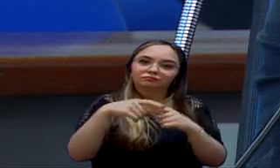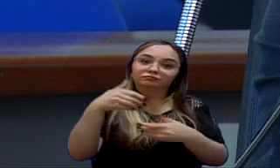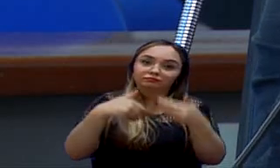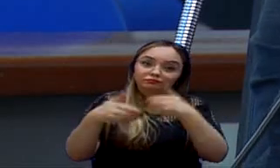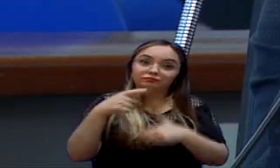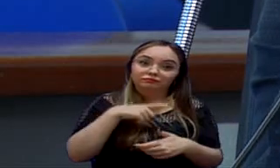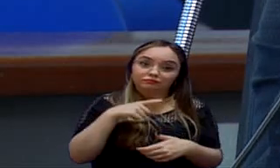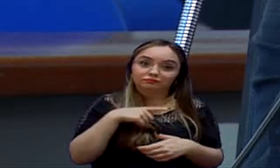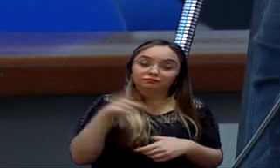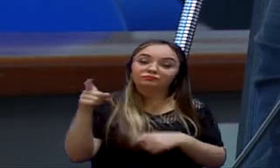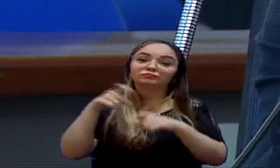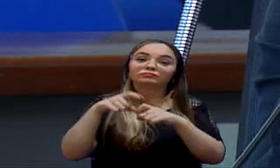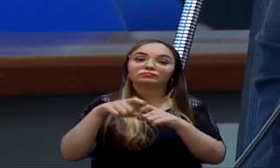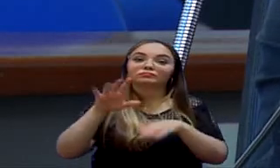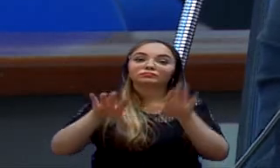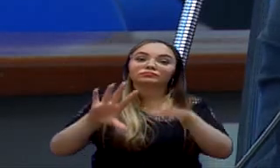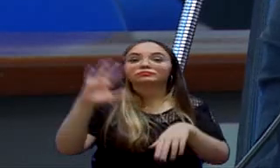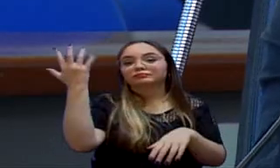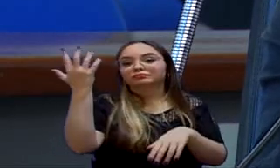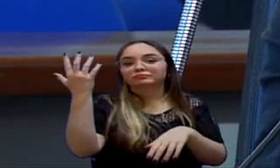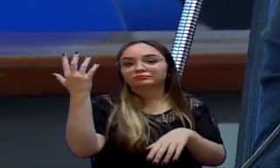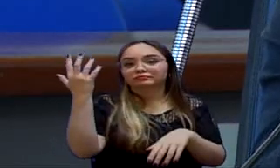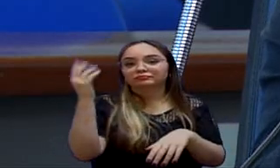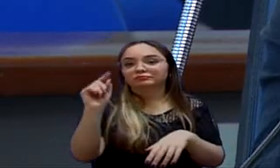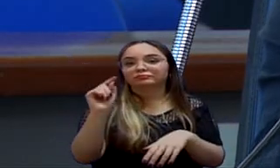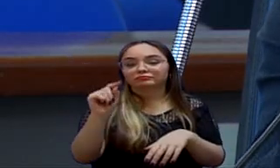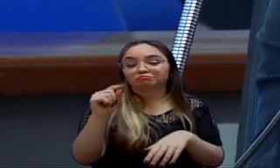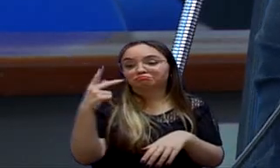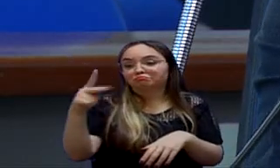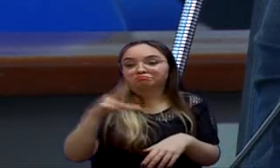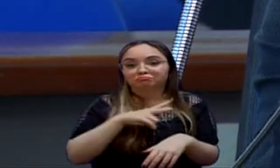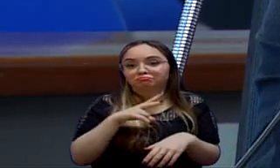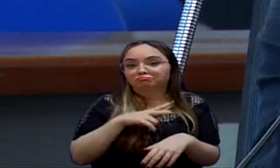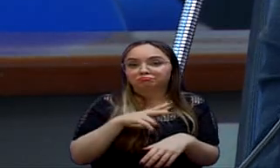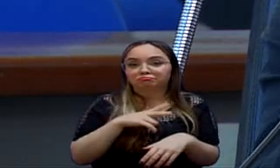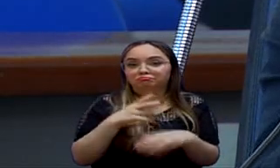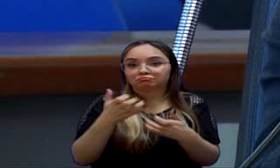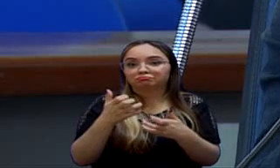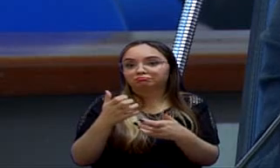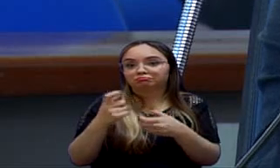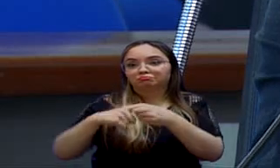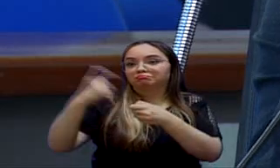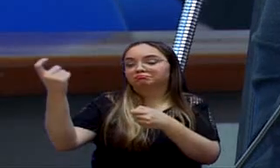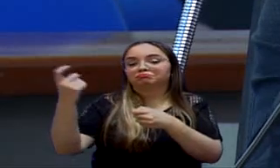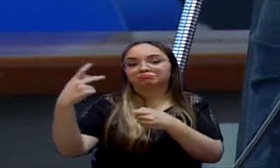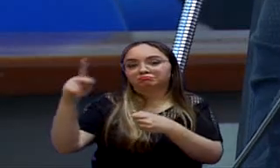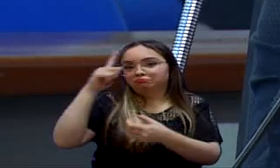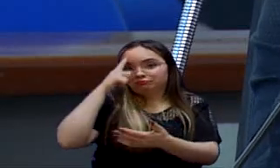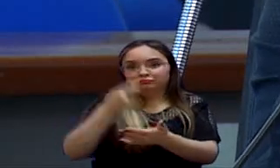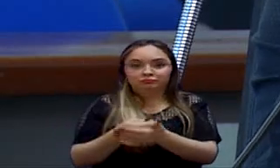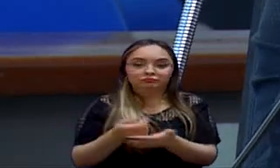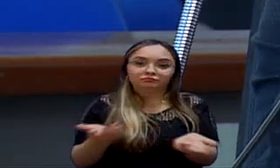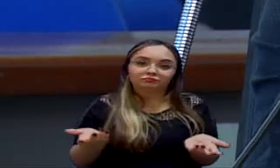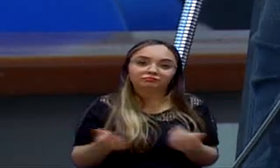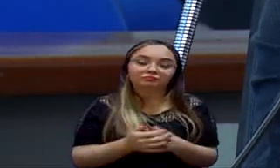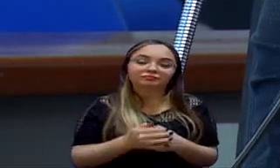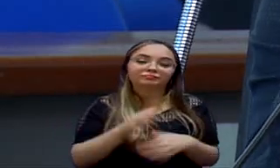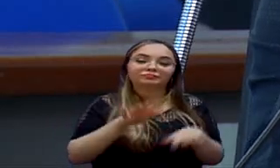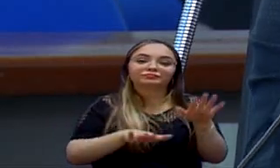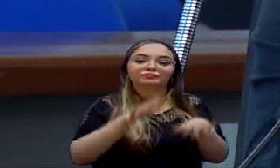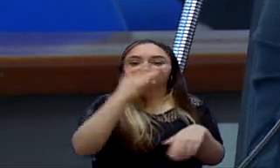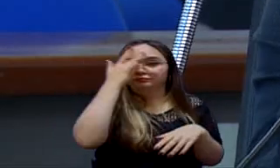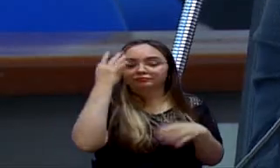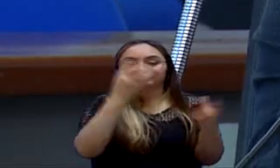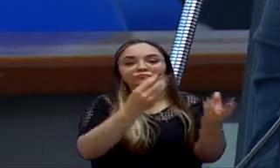e esse profissionais eventualmente um motivo particular eles resolvem descrevenciar muita gente aleatoriamente